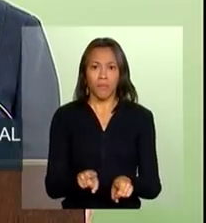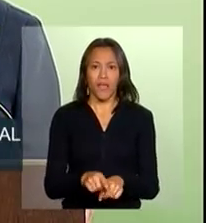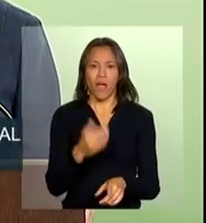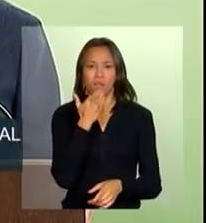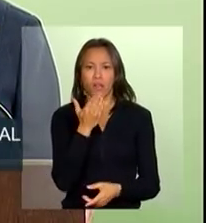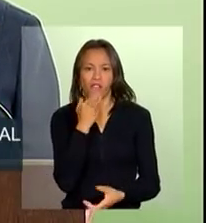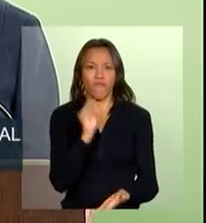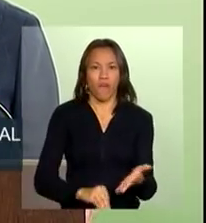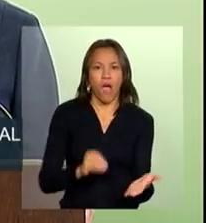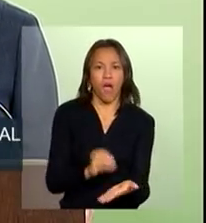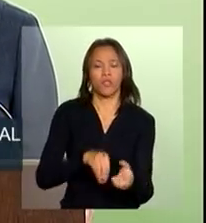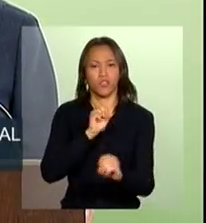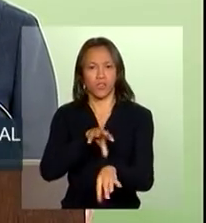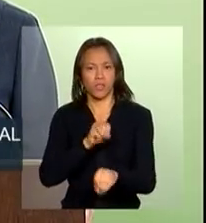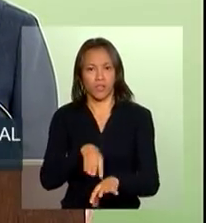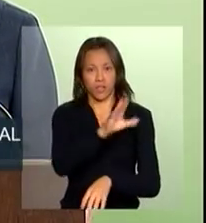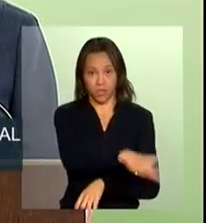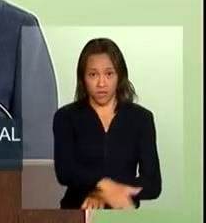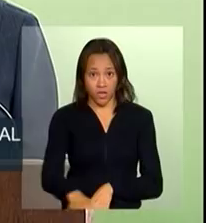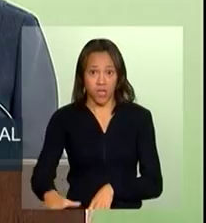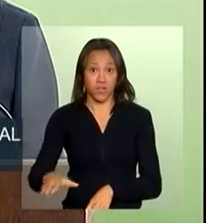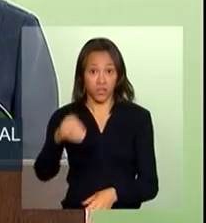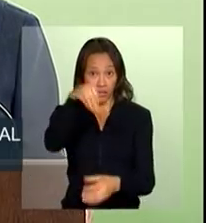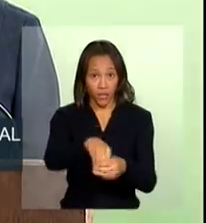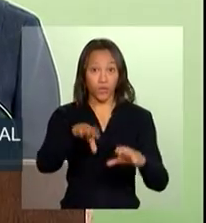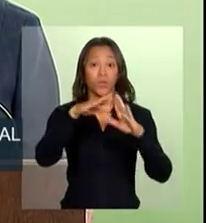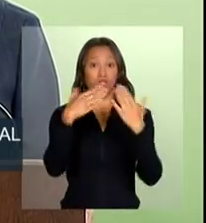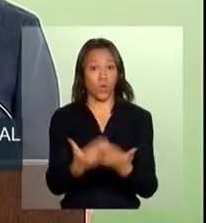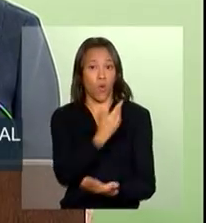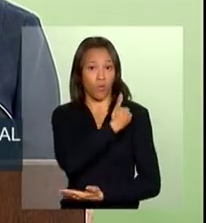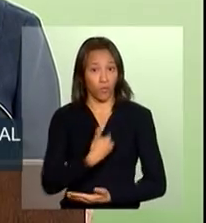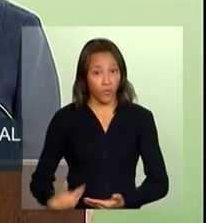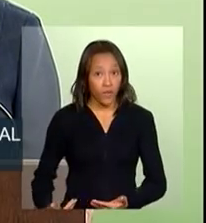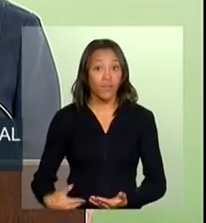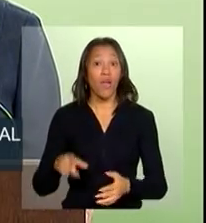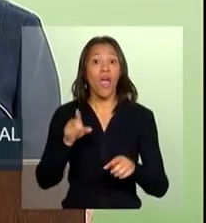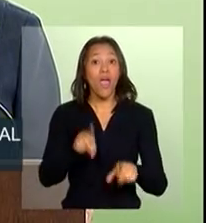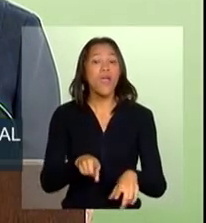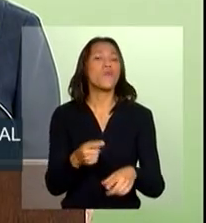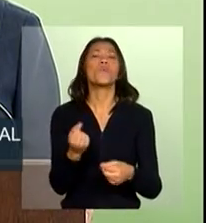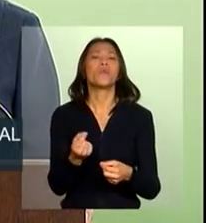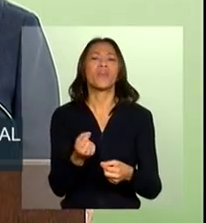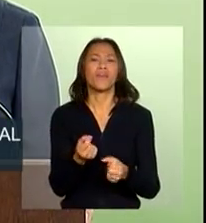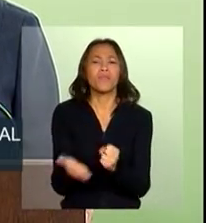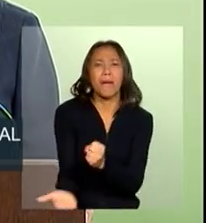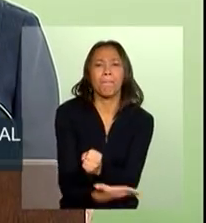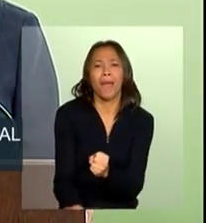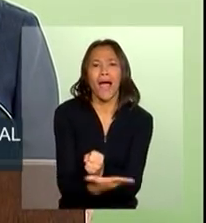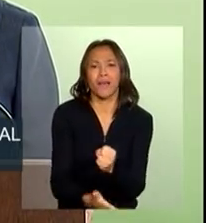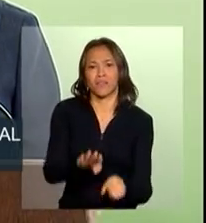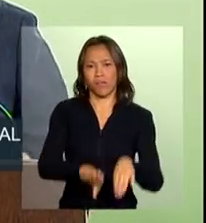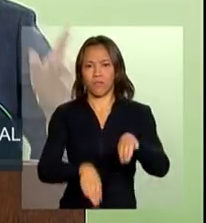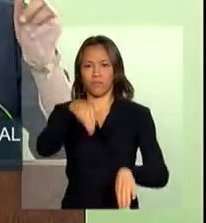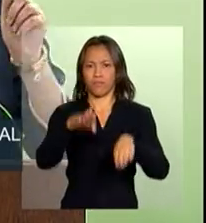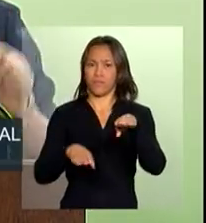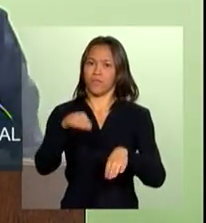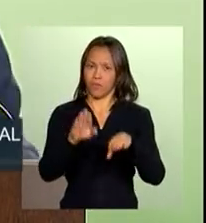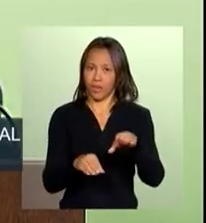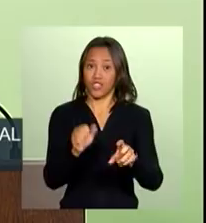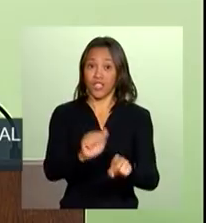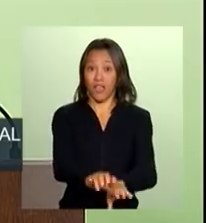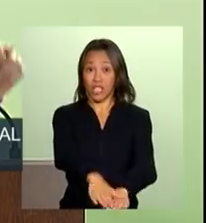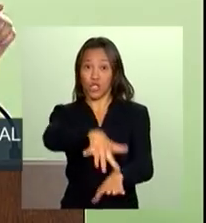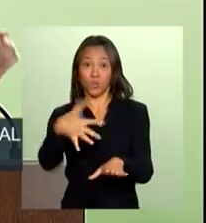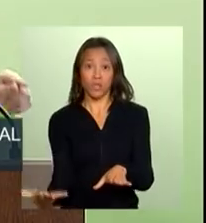aprendizado das crianças brasileiras da escola pública está na raiz da desigualdade, da exclusão. É